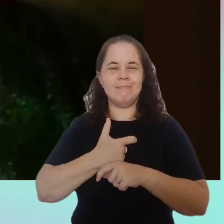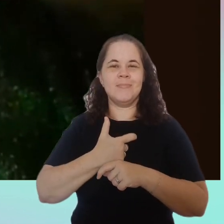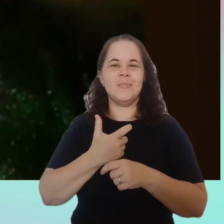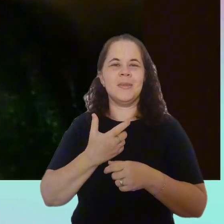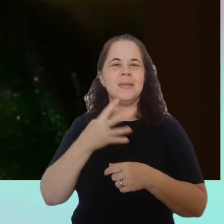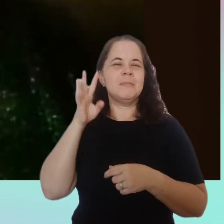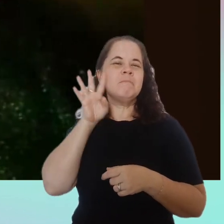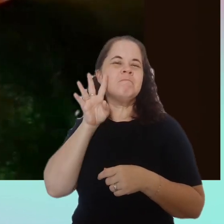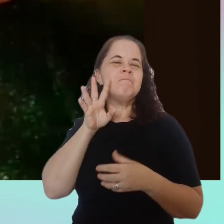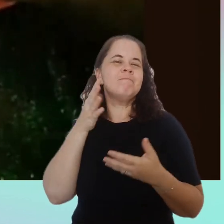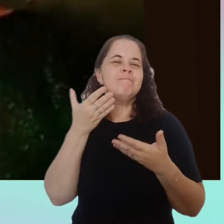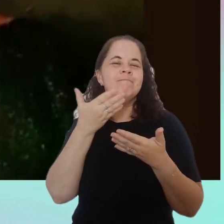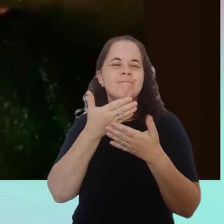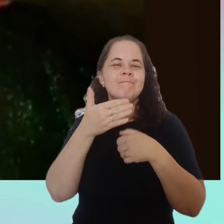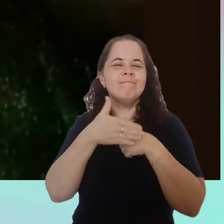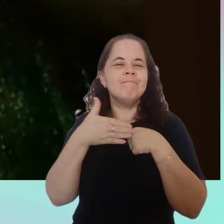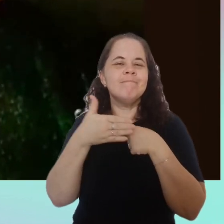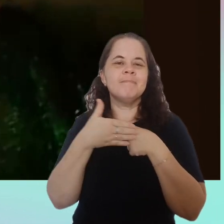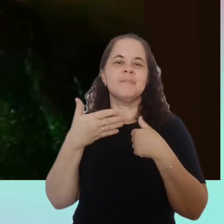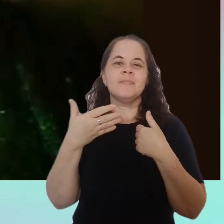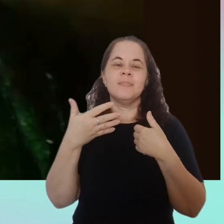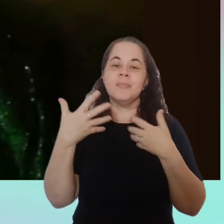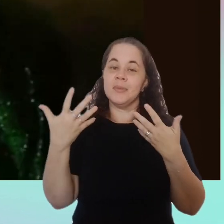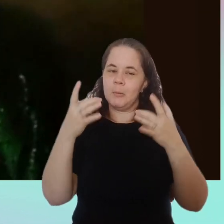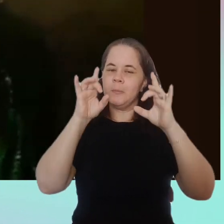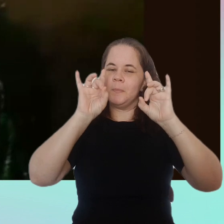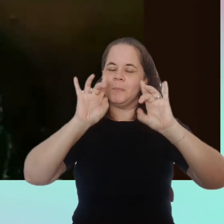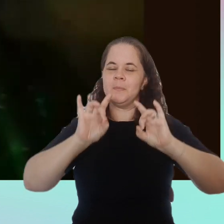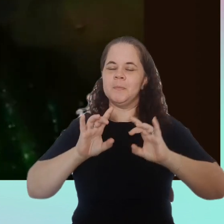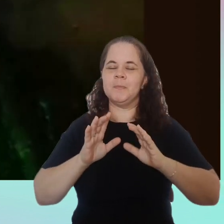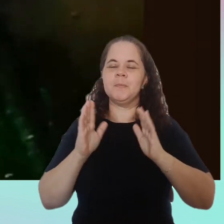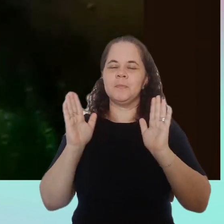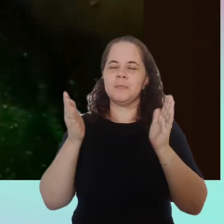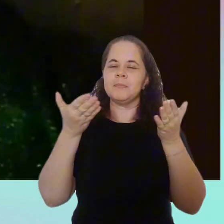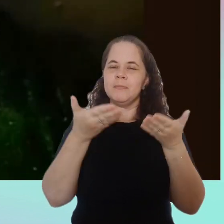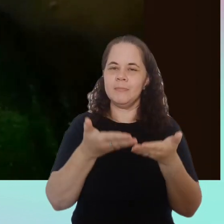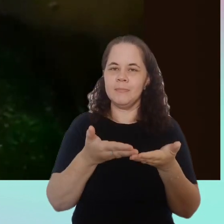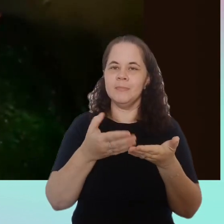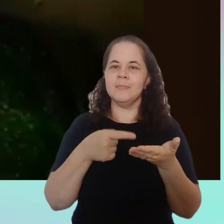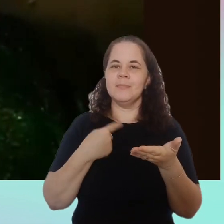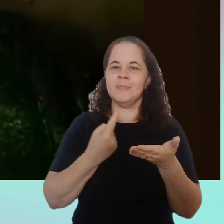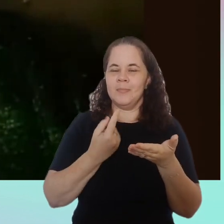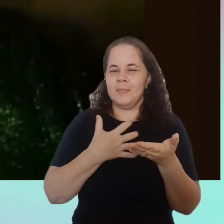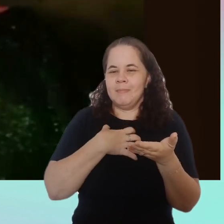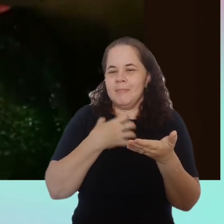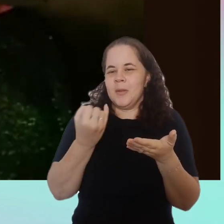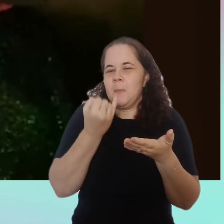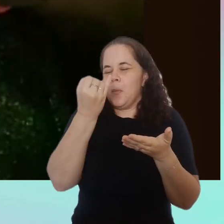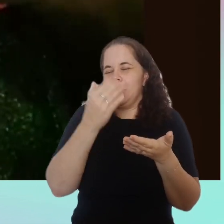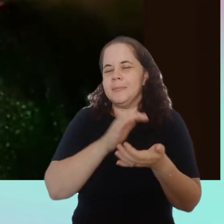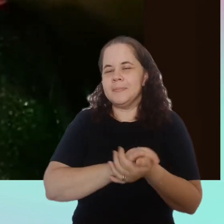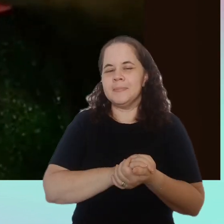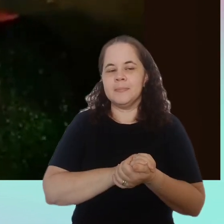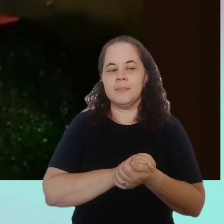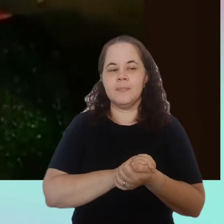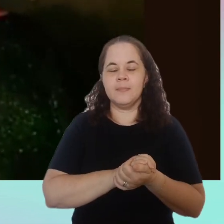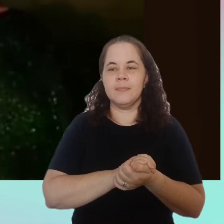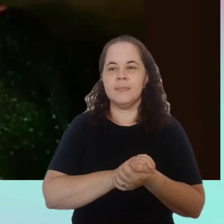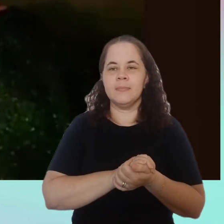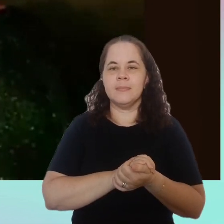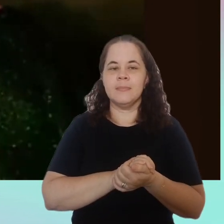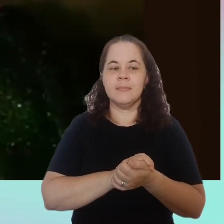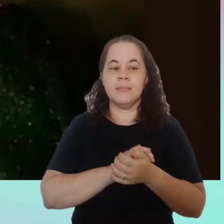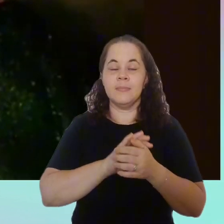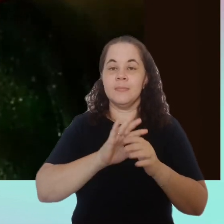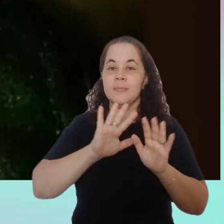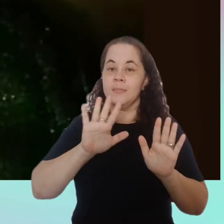ela era muito querida. Então, assim, é uma homenagem que a gente faz questão de salientar, né? É celebrar E os sobre o